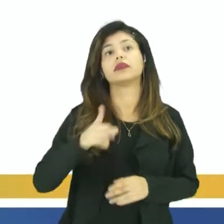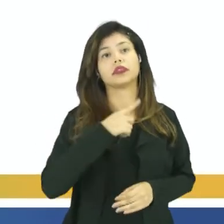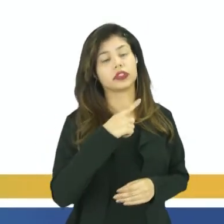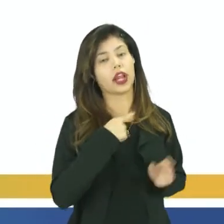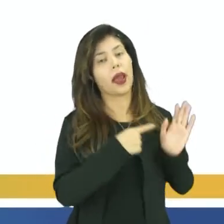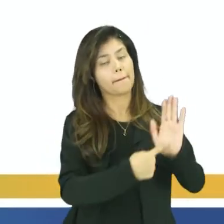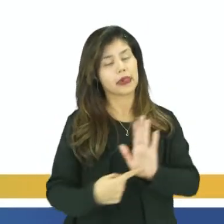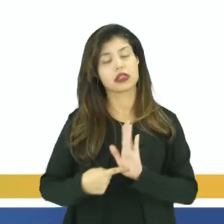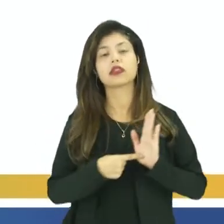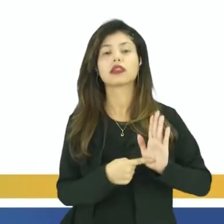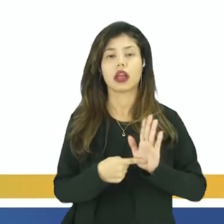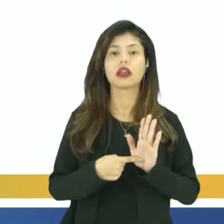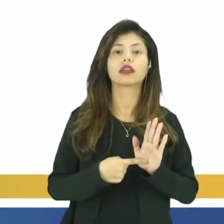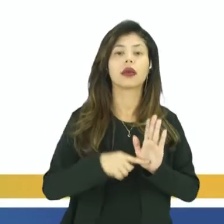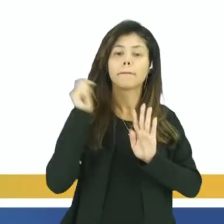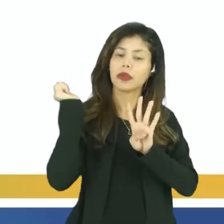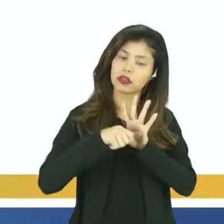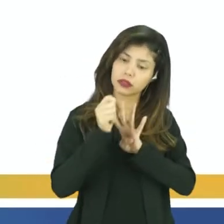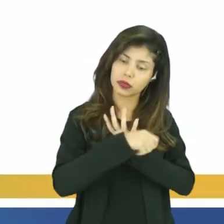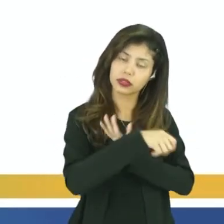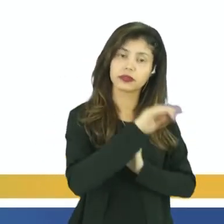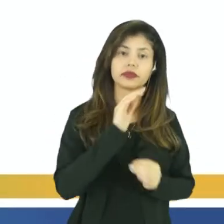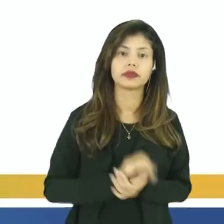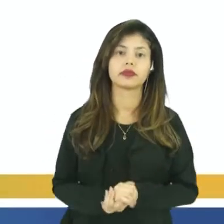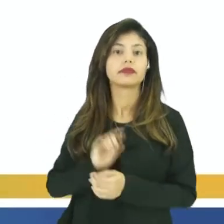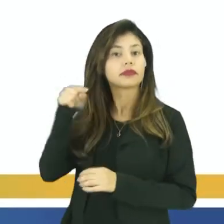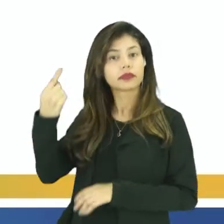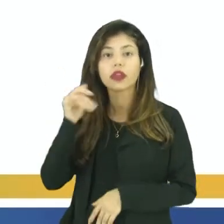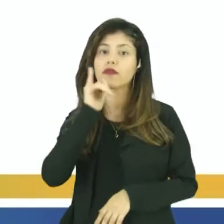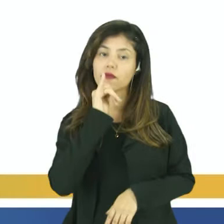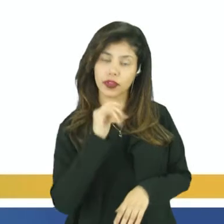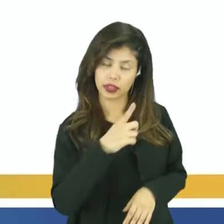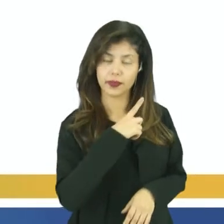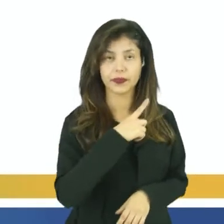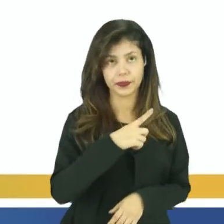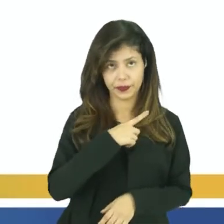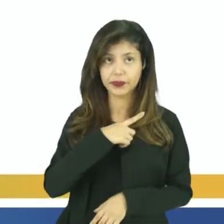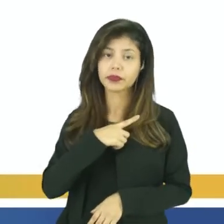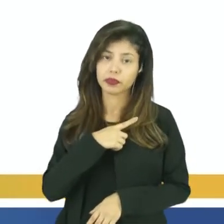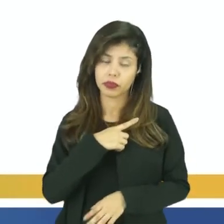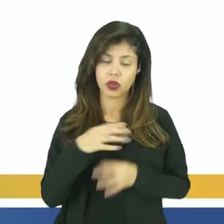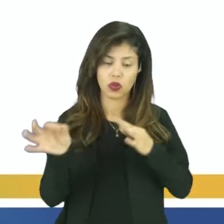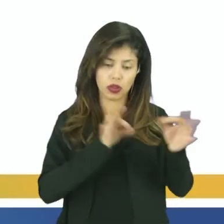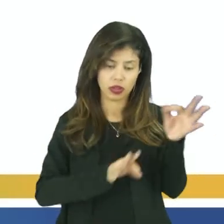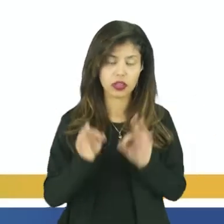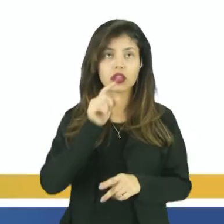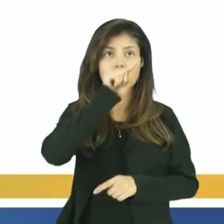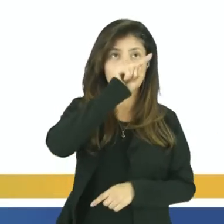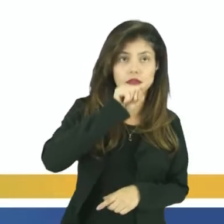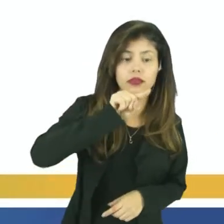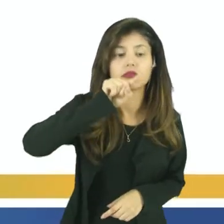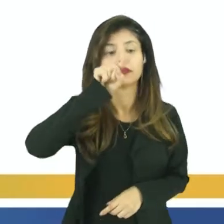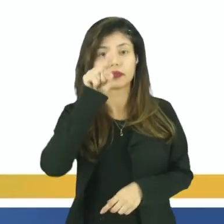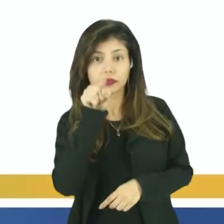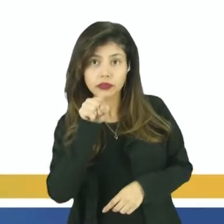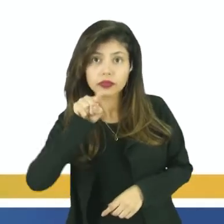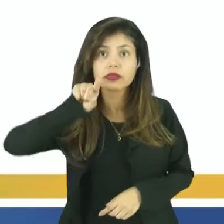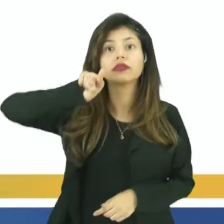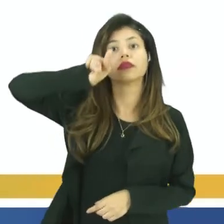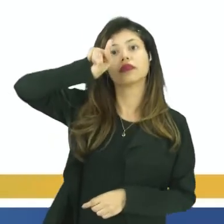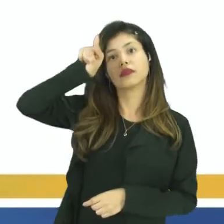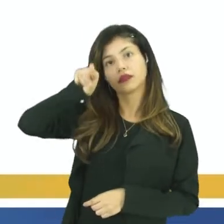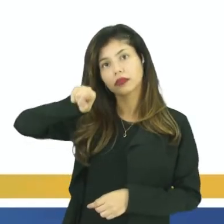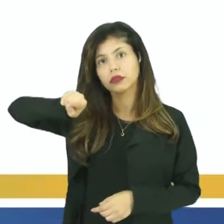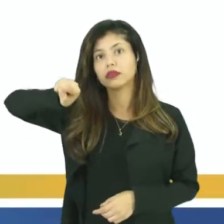são representados pelos meses. E aí ele vai configurar as oscilações do gráfico, se